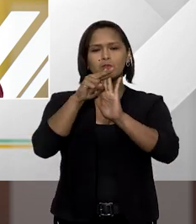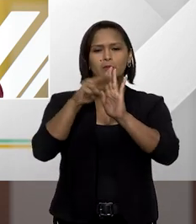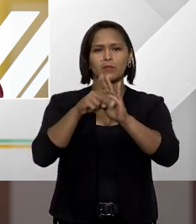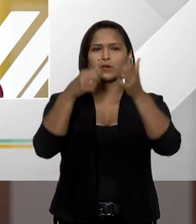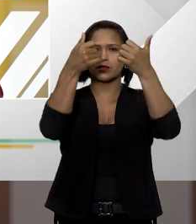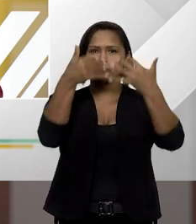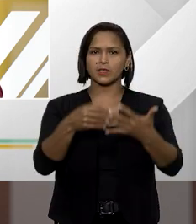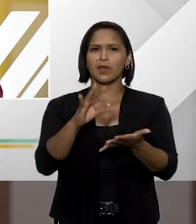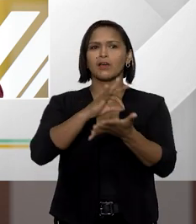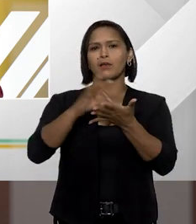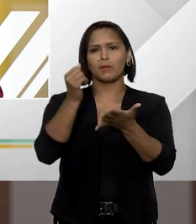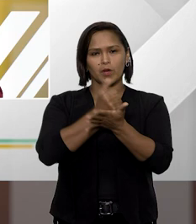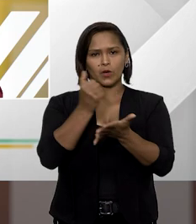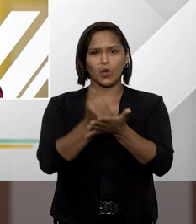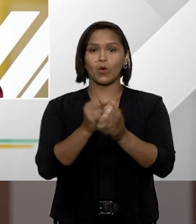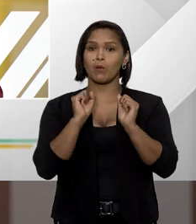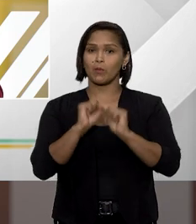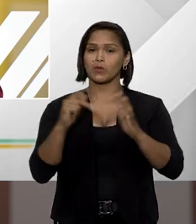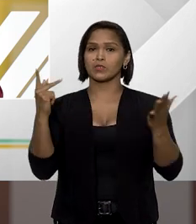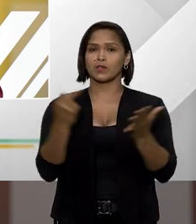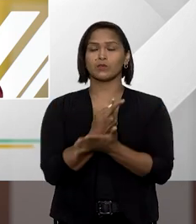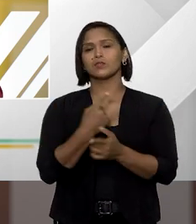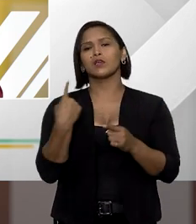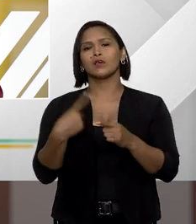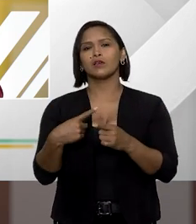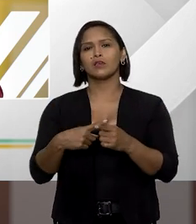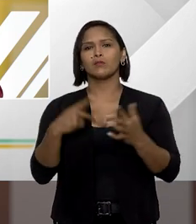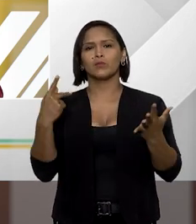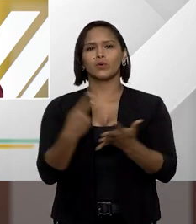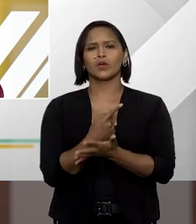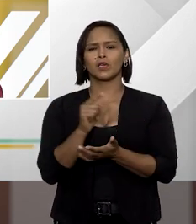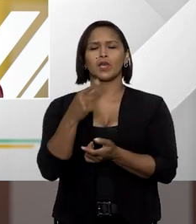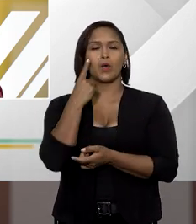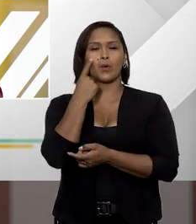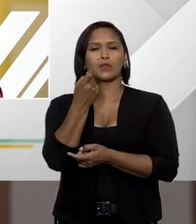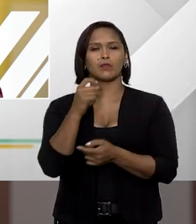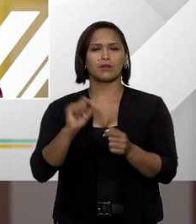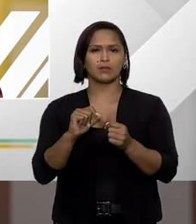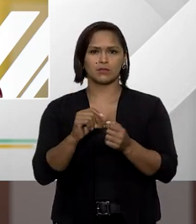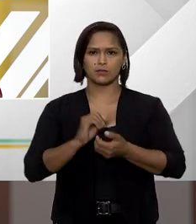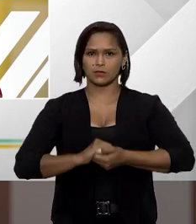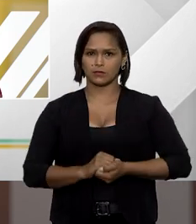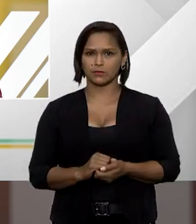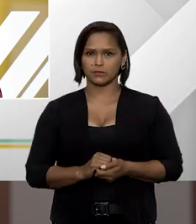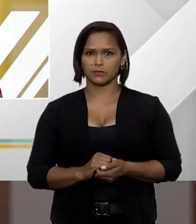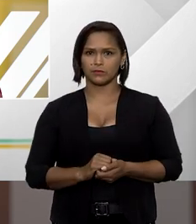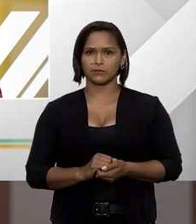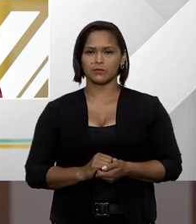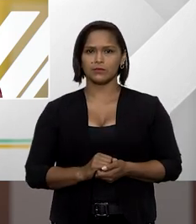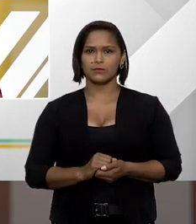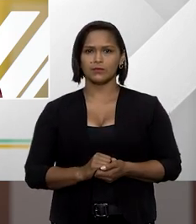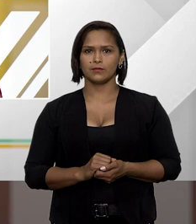para que tal acordo seja efetivado e qual o motivo ou o interesse para fazê-lo?